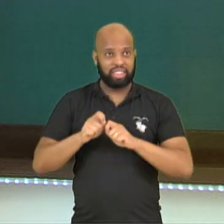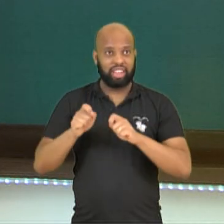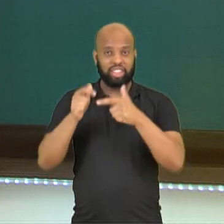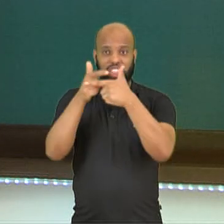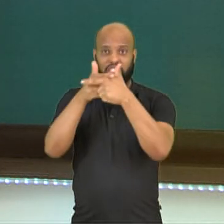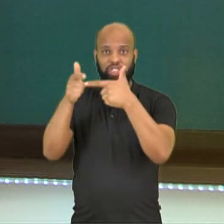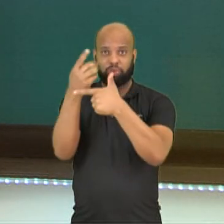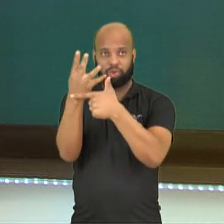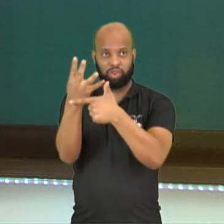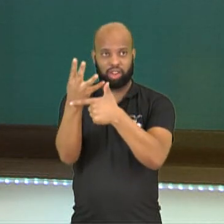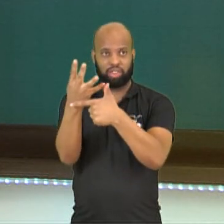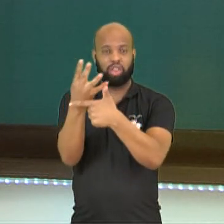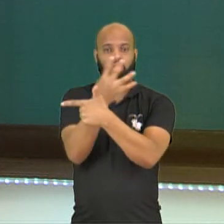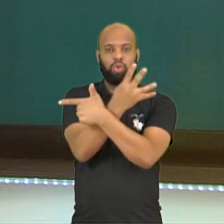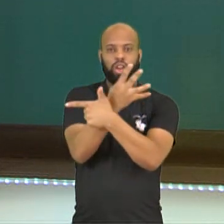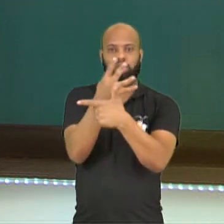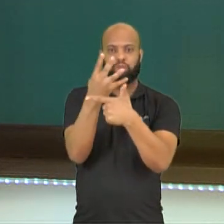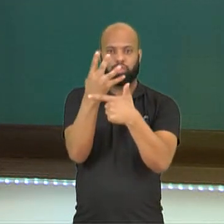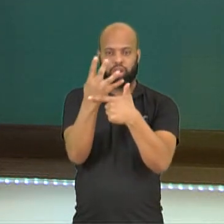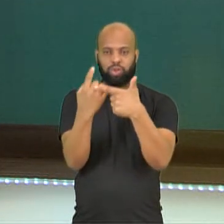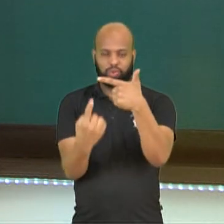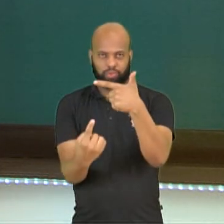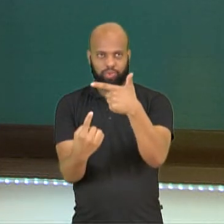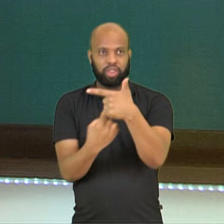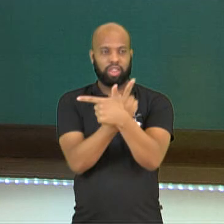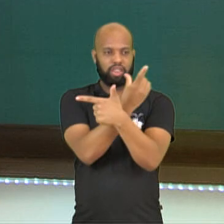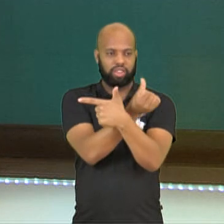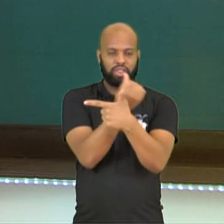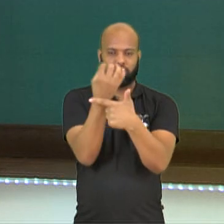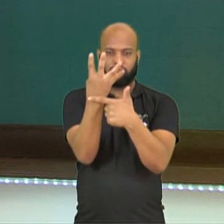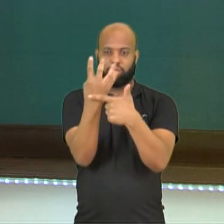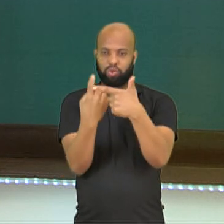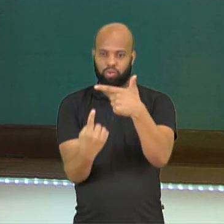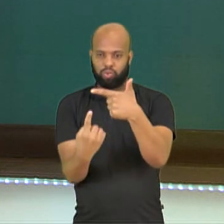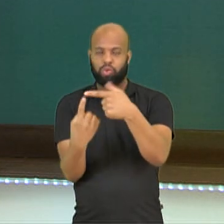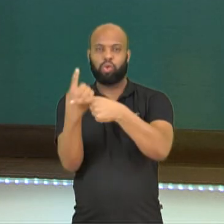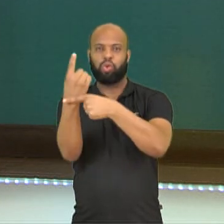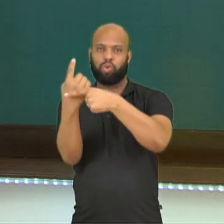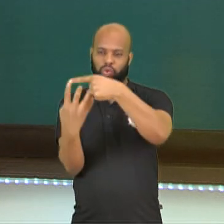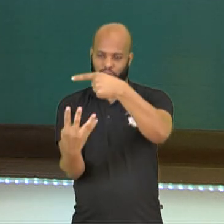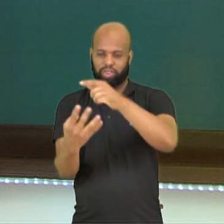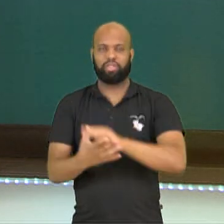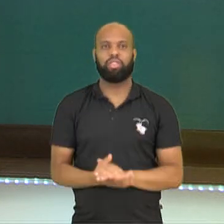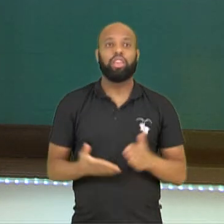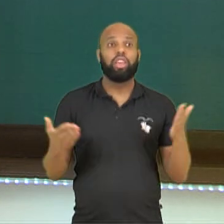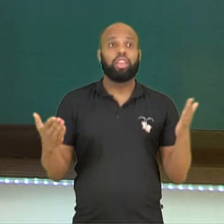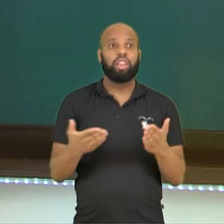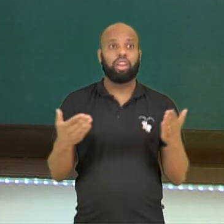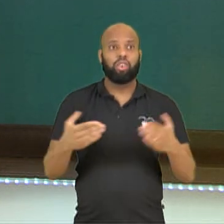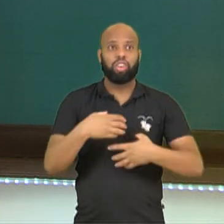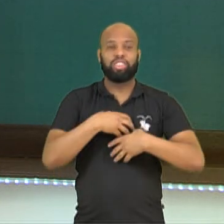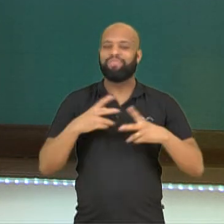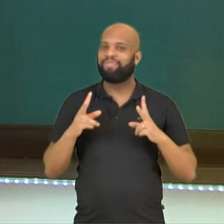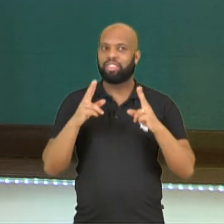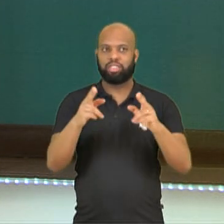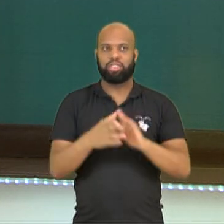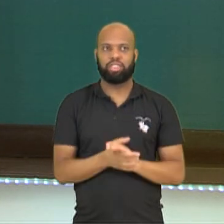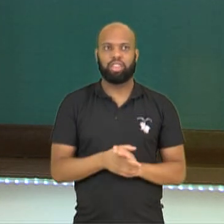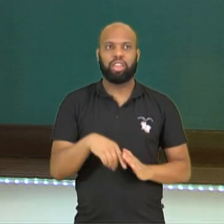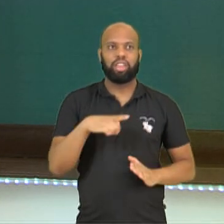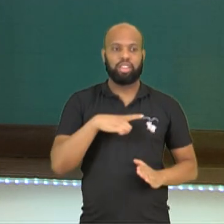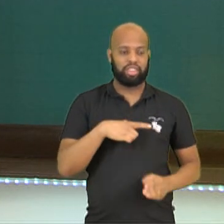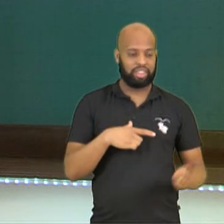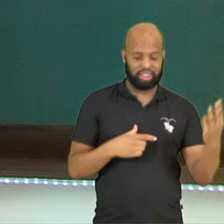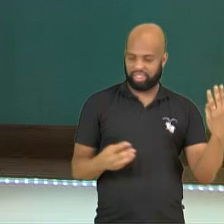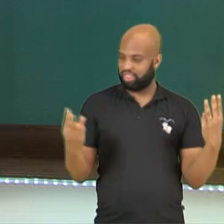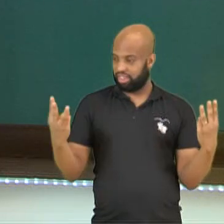por 4. Então, vai ficar 1/4. E se você olhar, nós chegamos agora numa igualdade que ficou exatamente igual, ó. Base